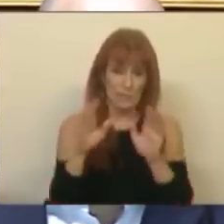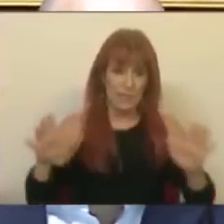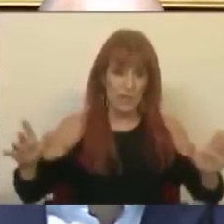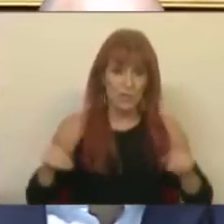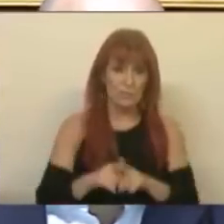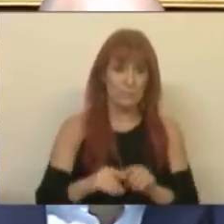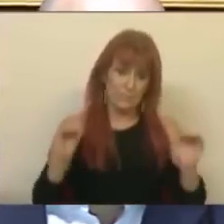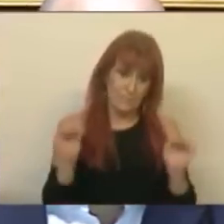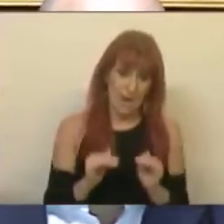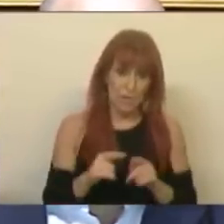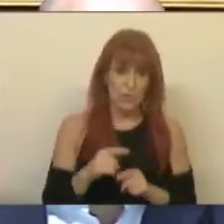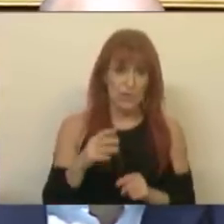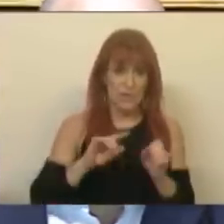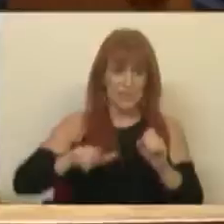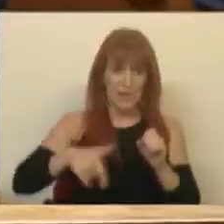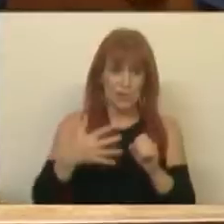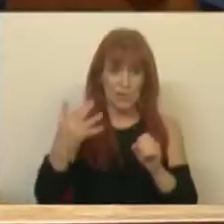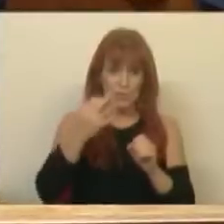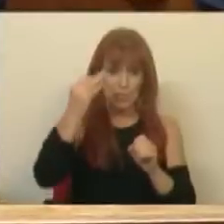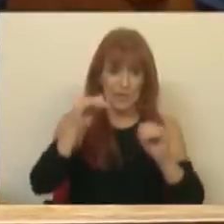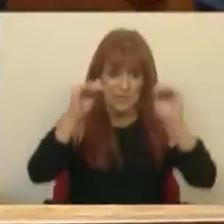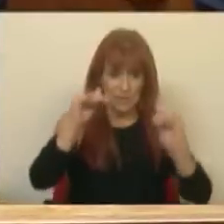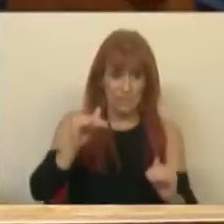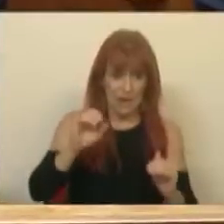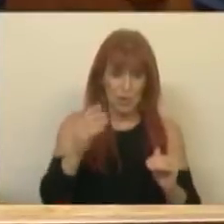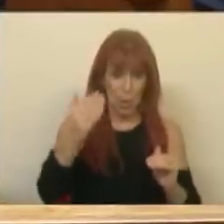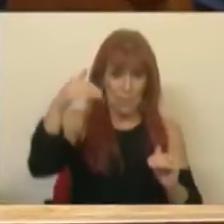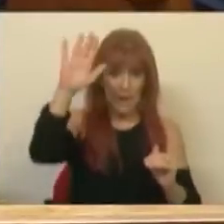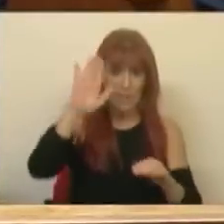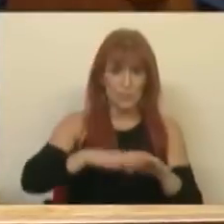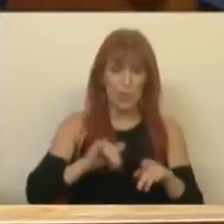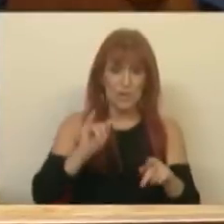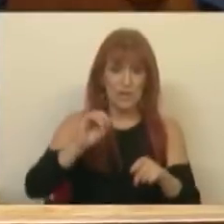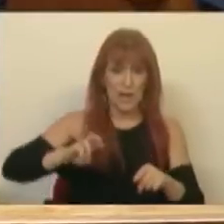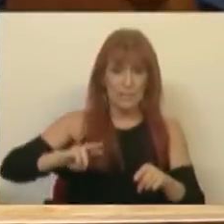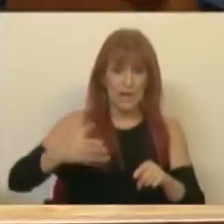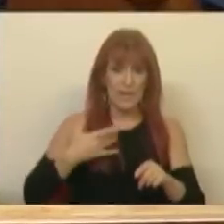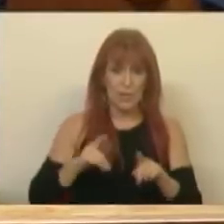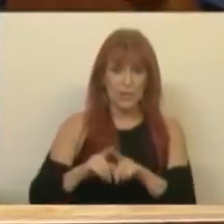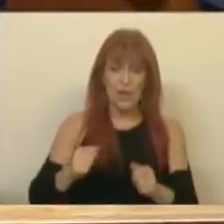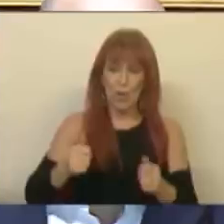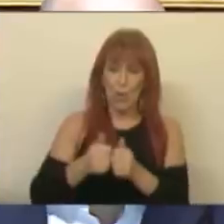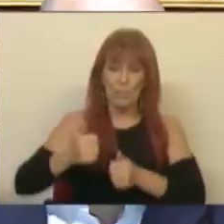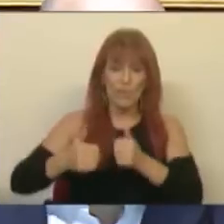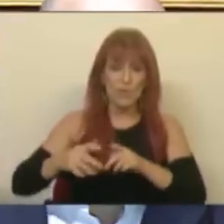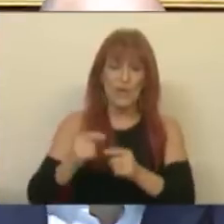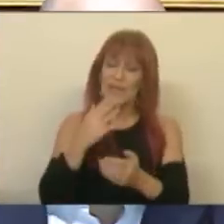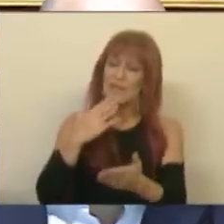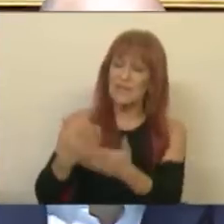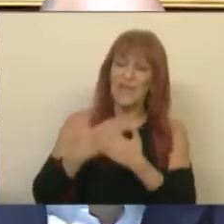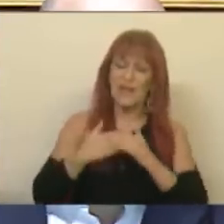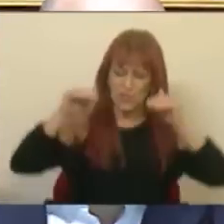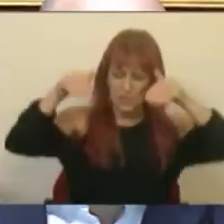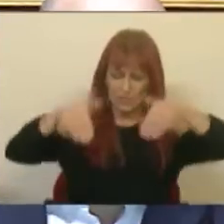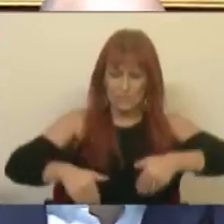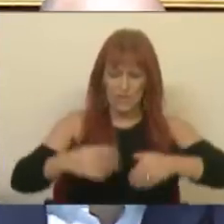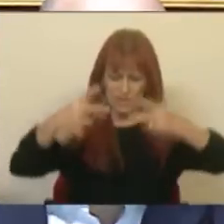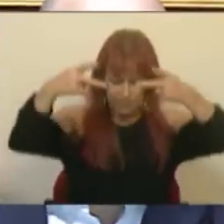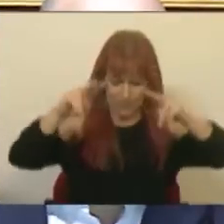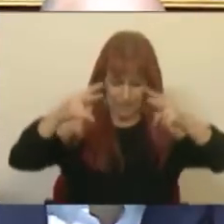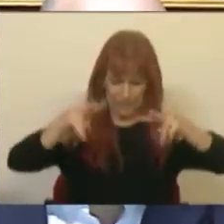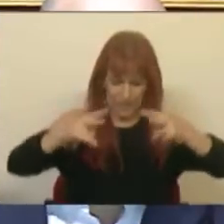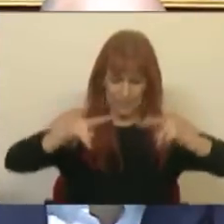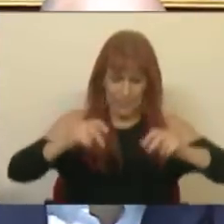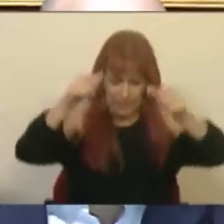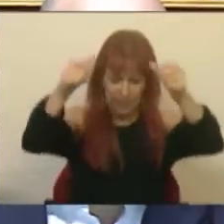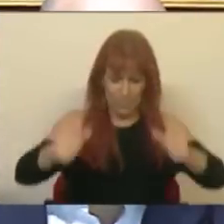cairia meio por cento ou mais e não sei se é por isso que o imd o seu estudo competitividade nos dá a quem seis lugares no